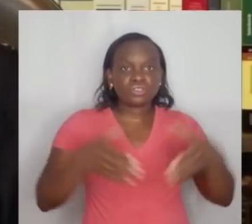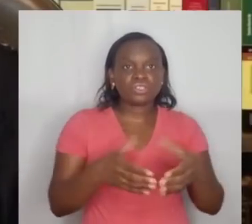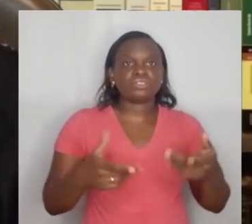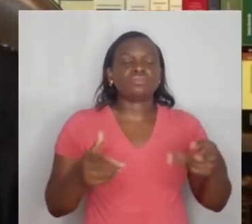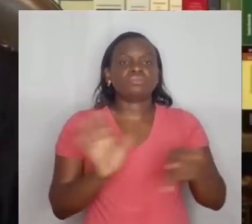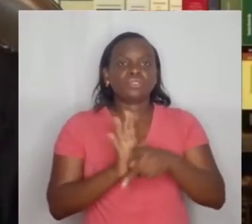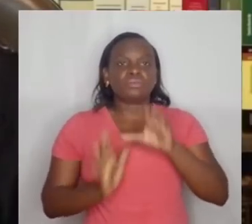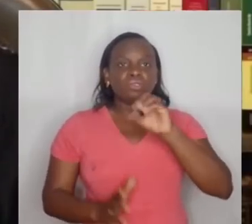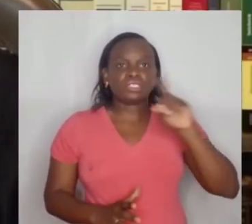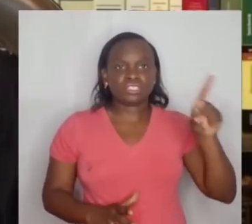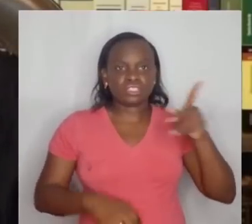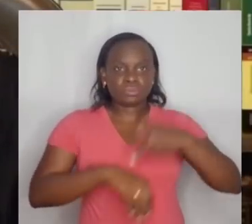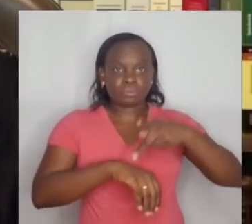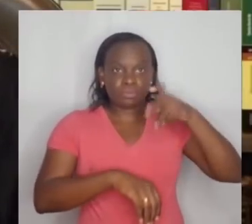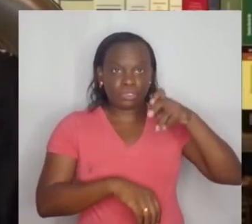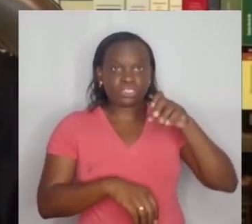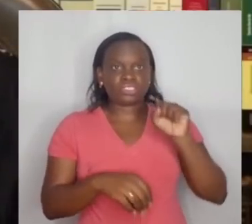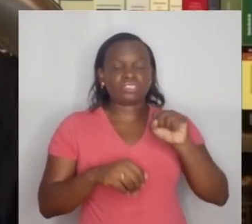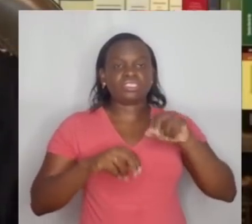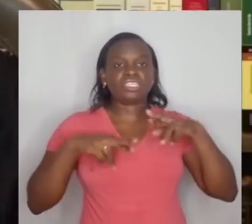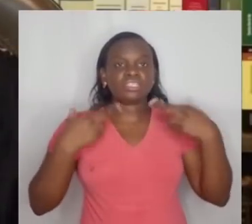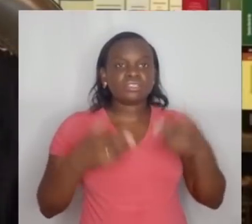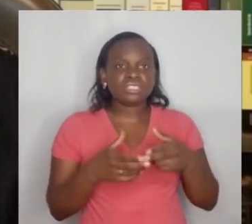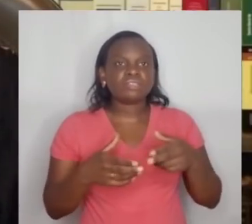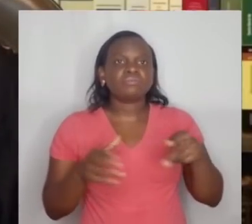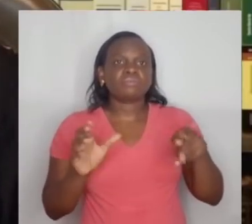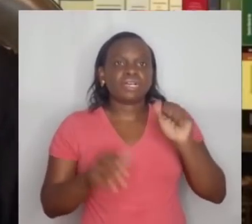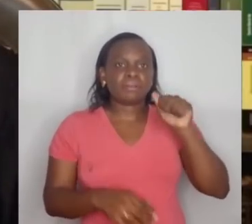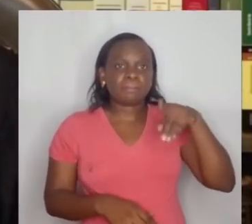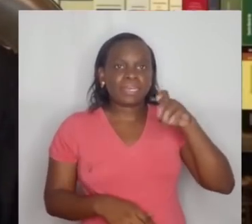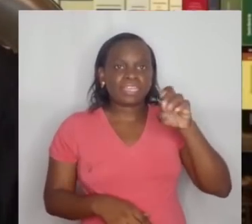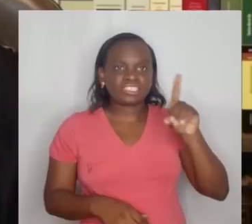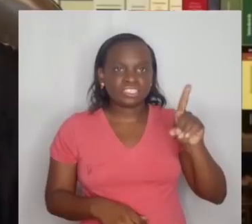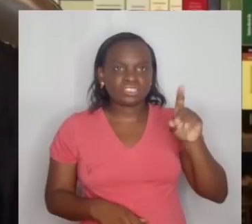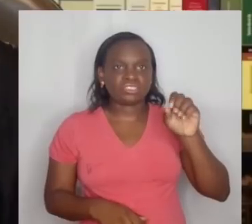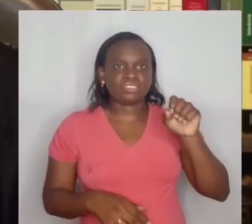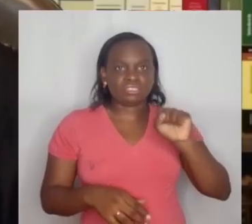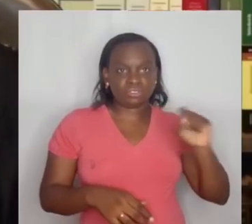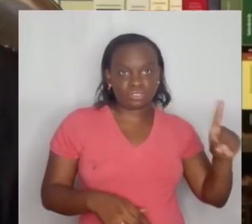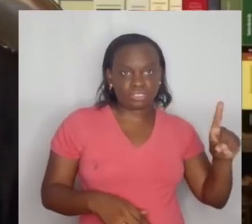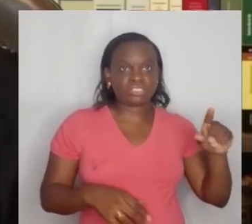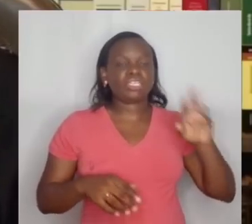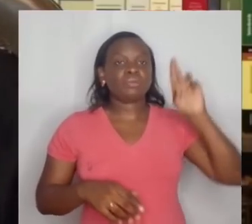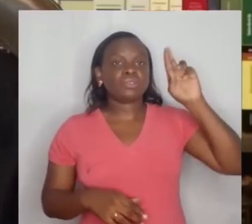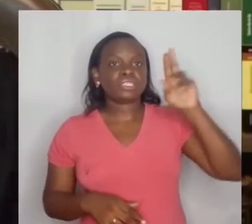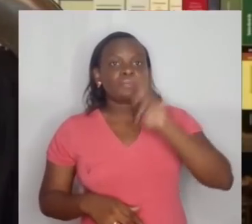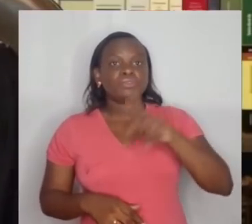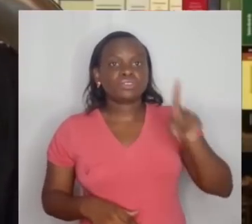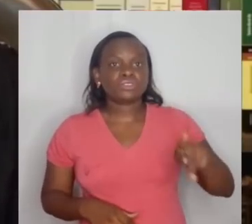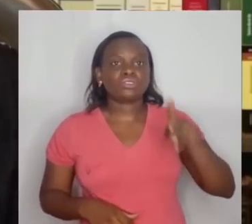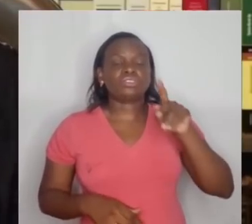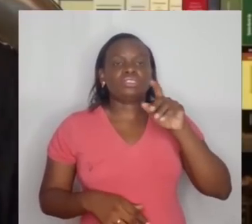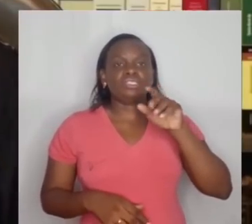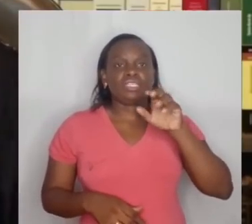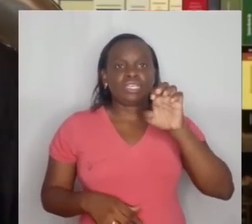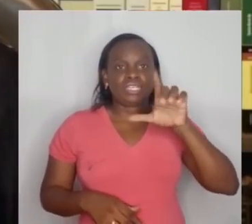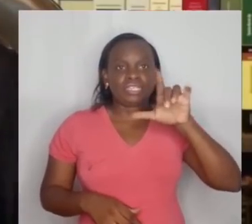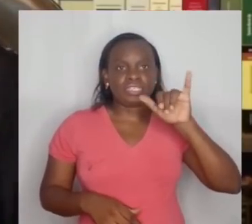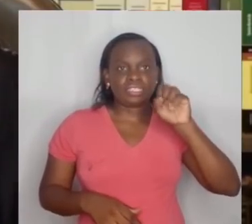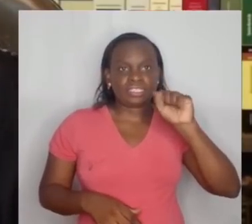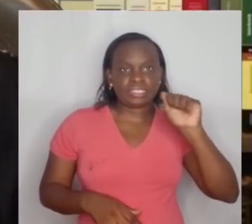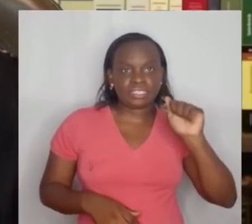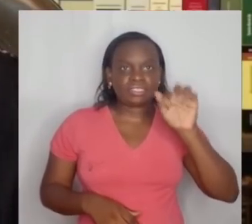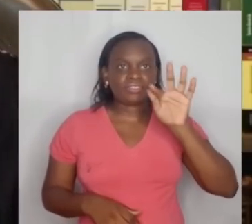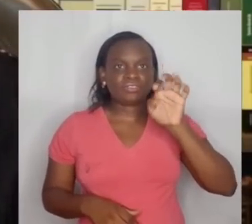de Programas de Pós-Graduação em Educação da AMPED, da região Sudeste, coordenado pela professora Elisa